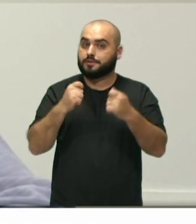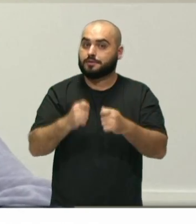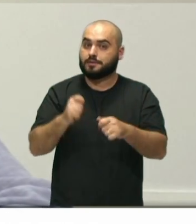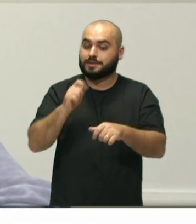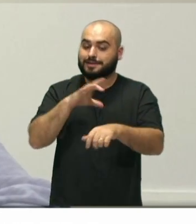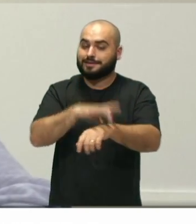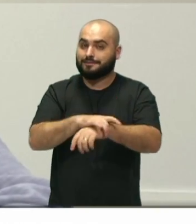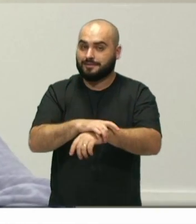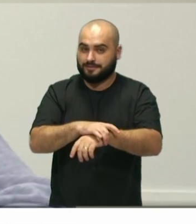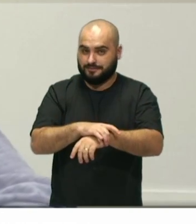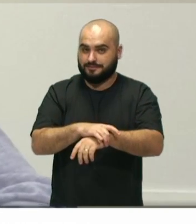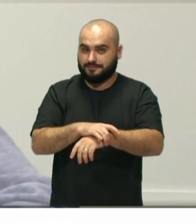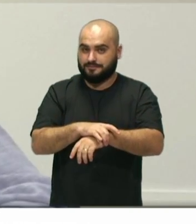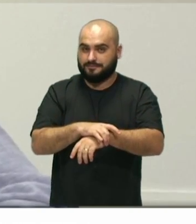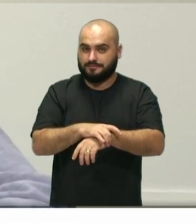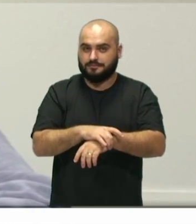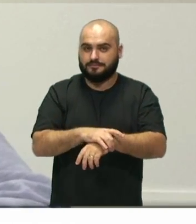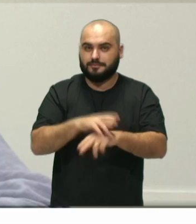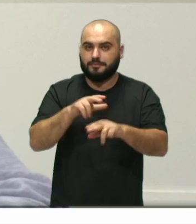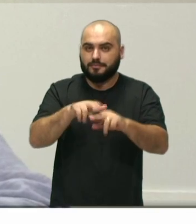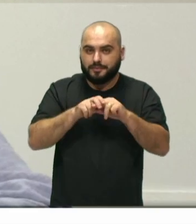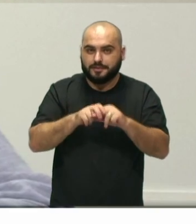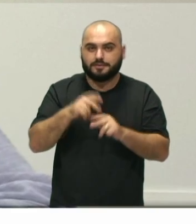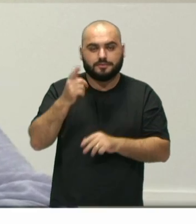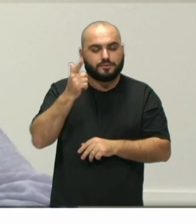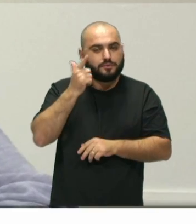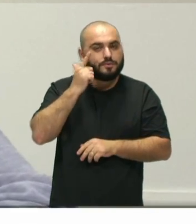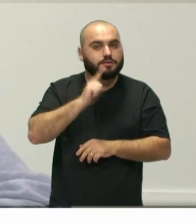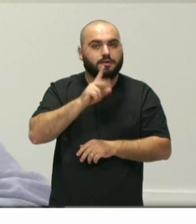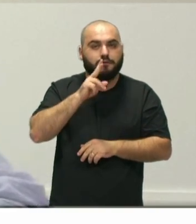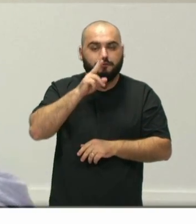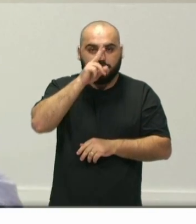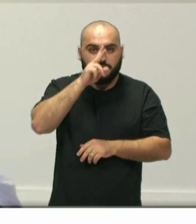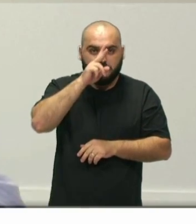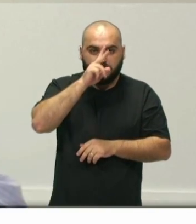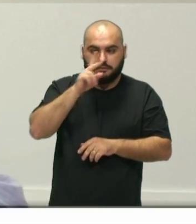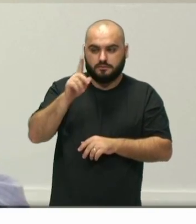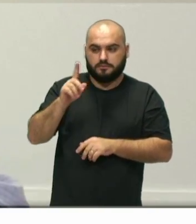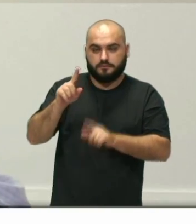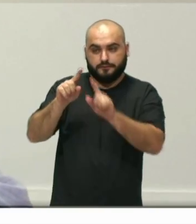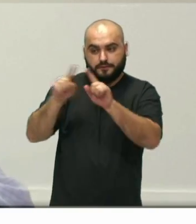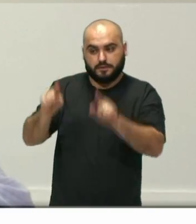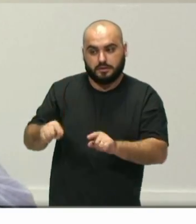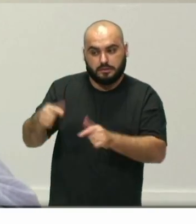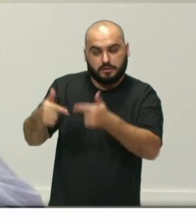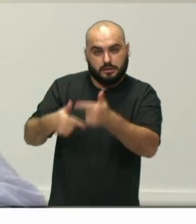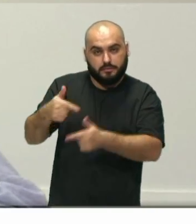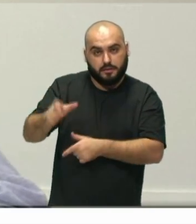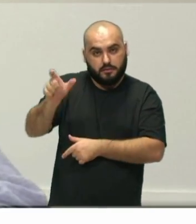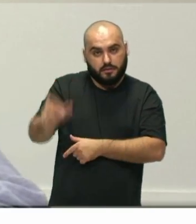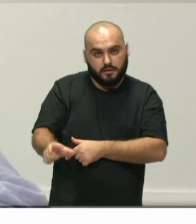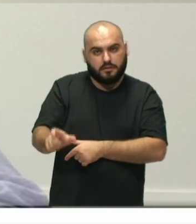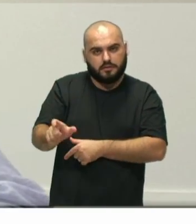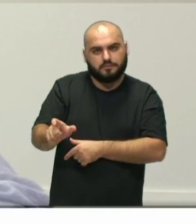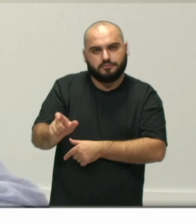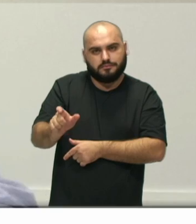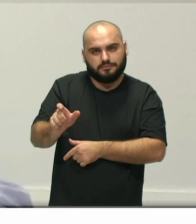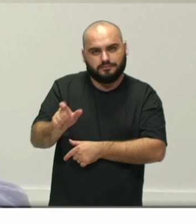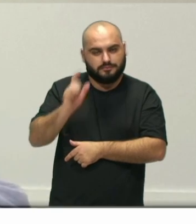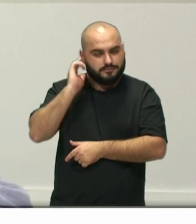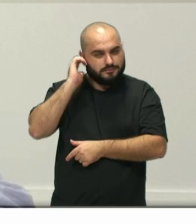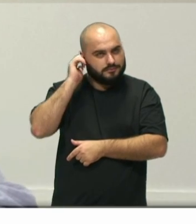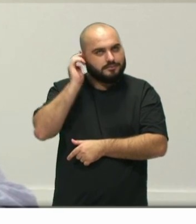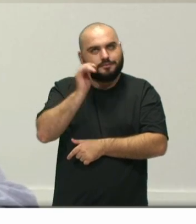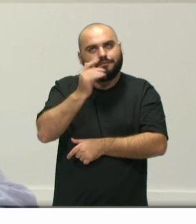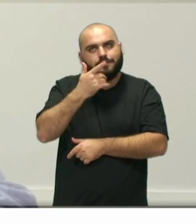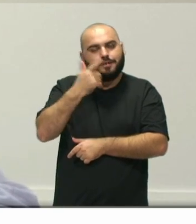vem nesse meio, que é a gente fortalecer os servidores que lá estão trabalhando, né? Na questão da proteção. Como eu disse anteriormente,